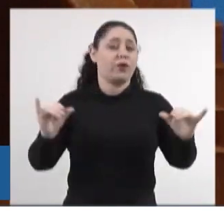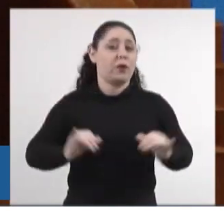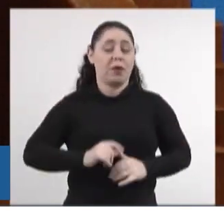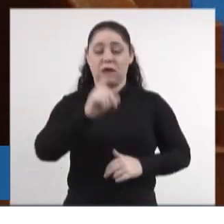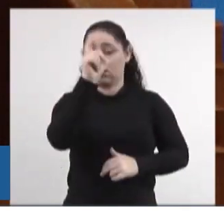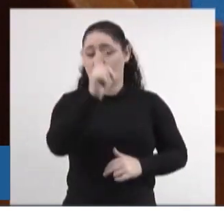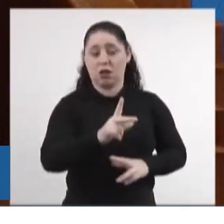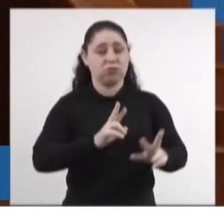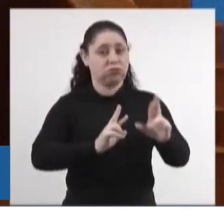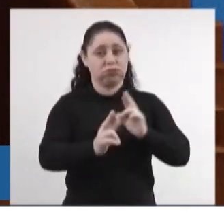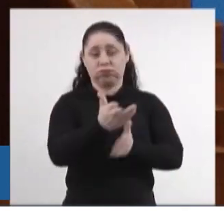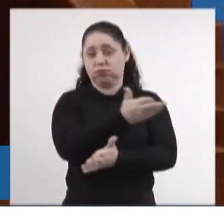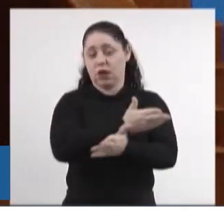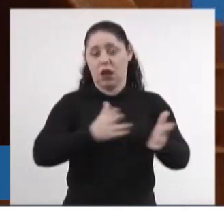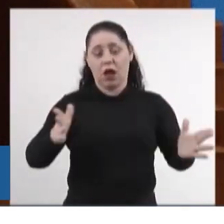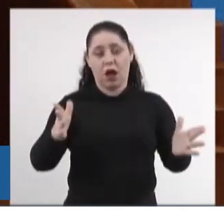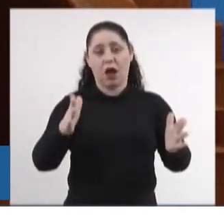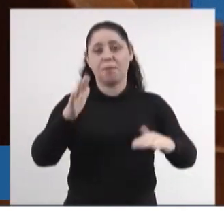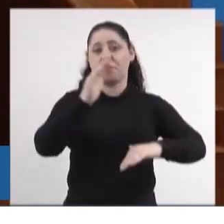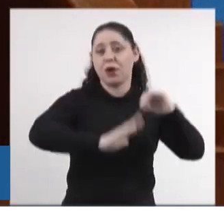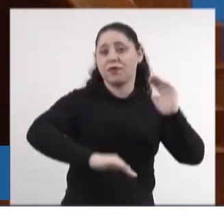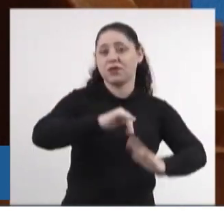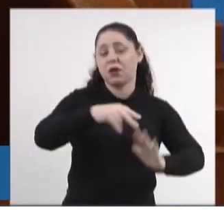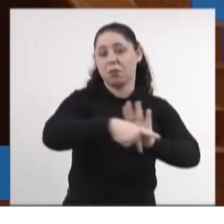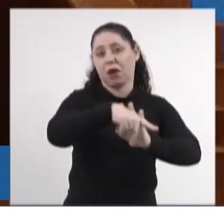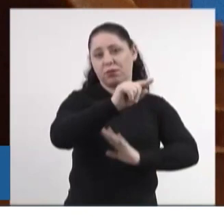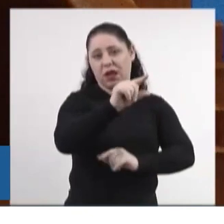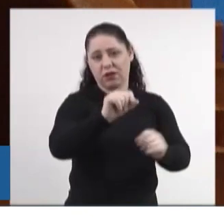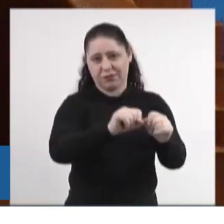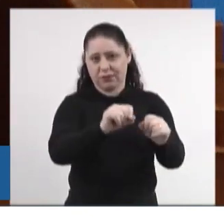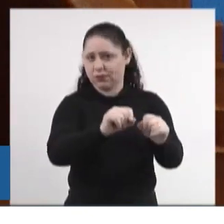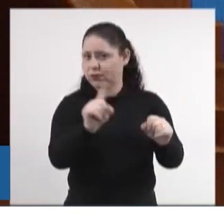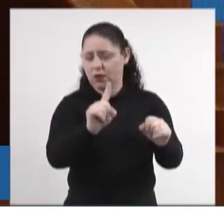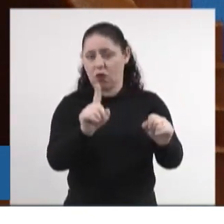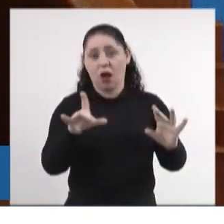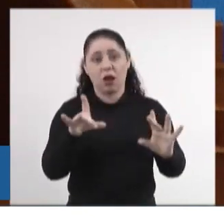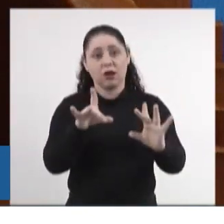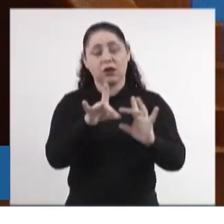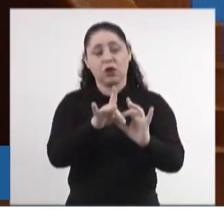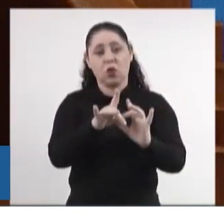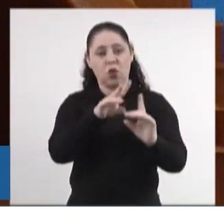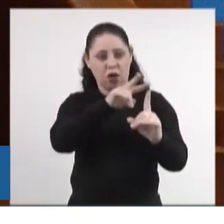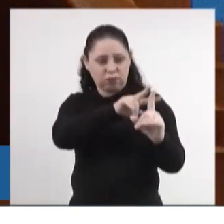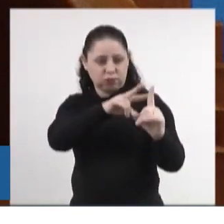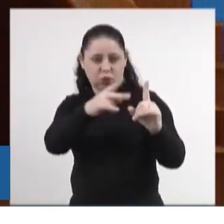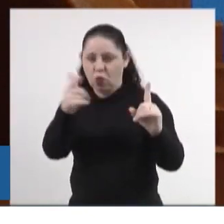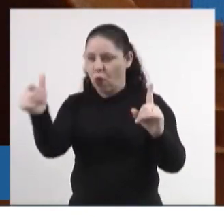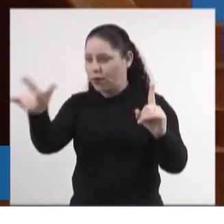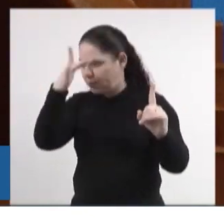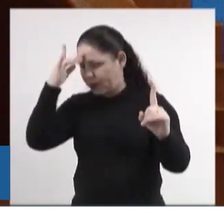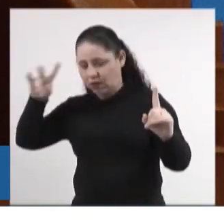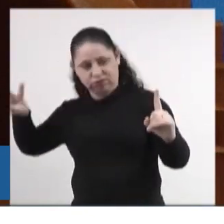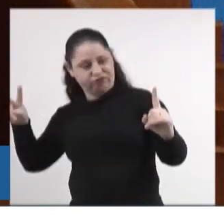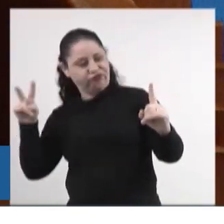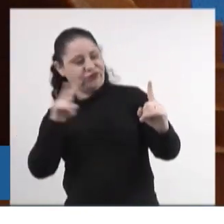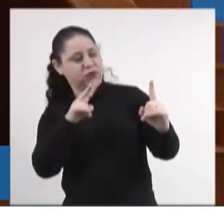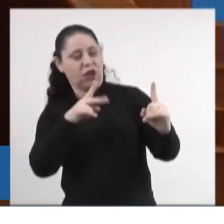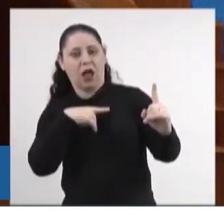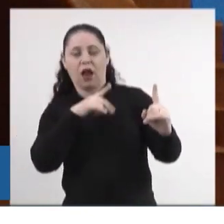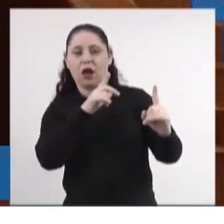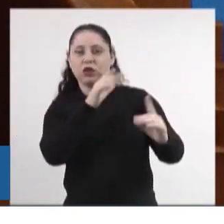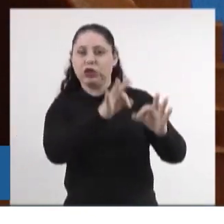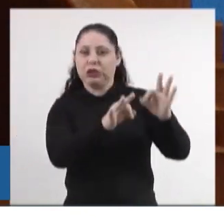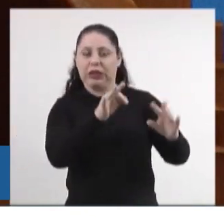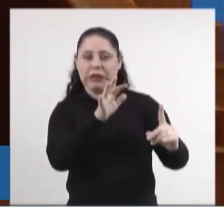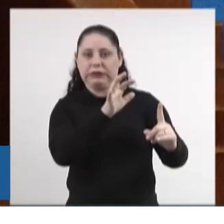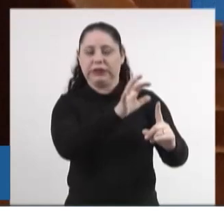não é vinculado à atividade que ela está executando. É vinculado ao olhar das outras pessoas para com ela.